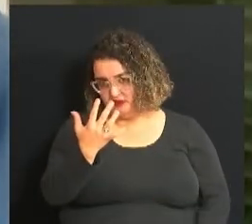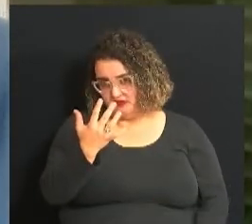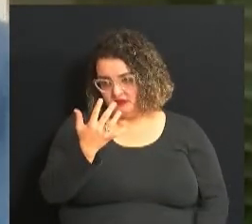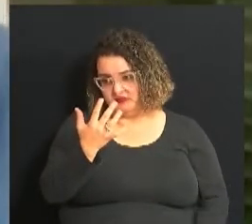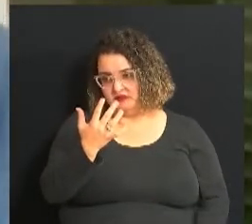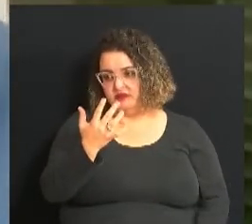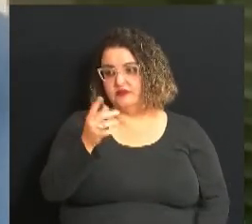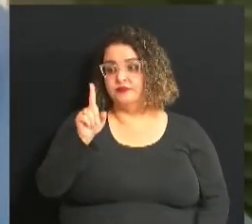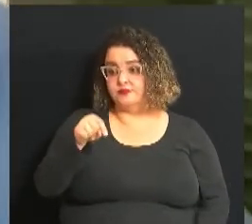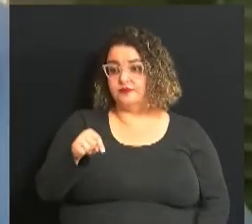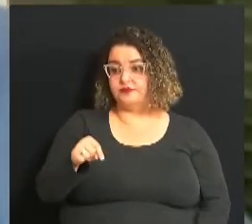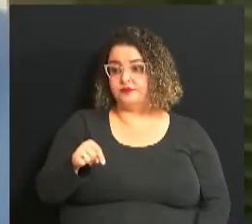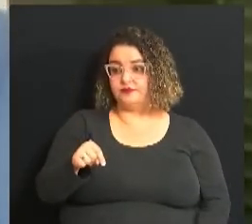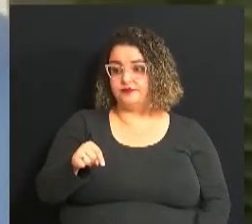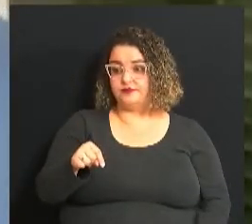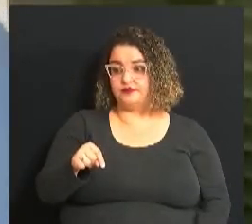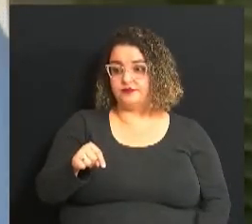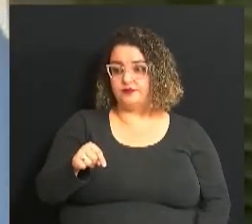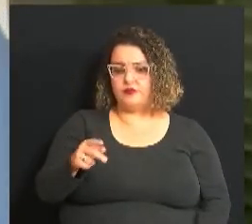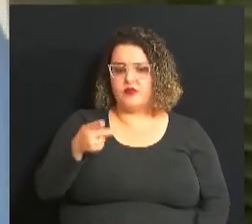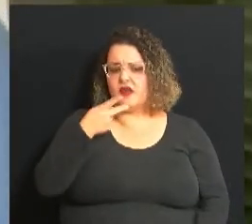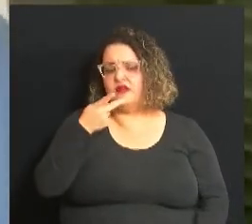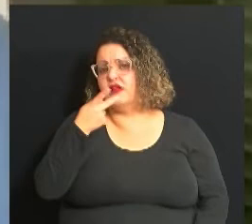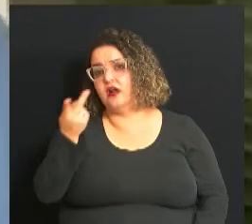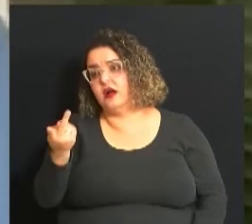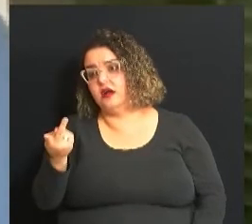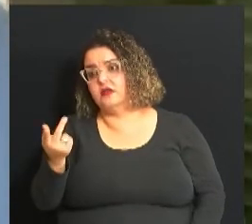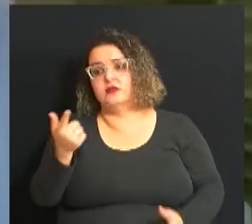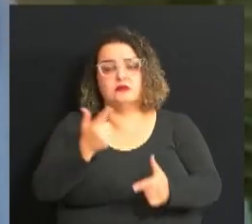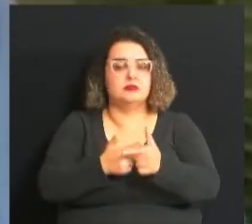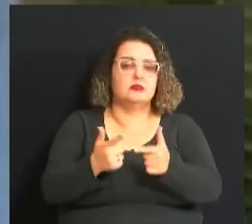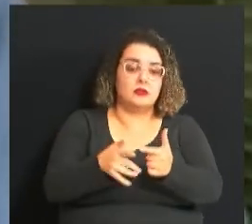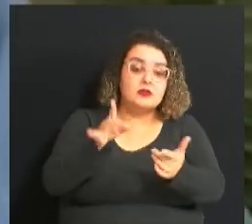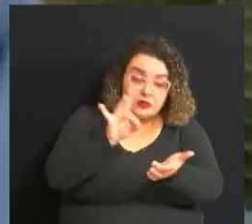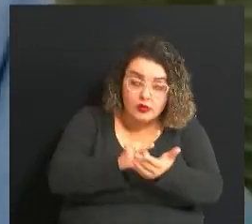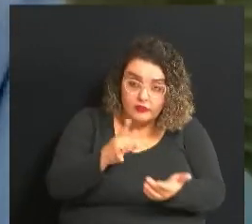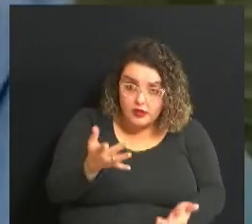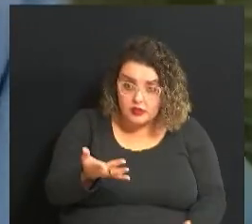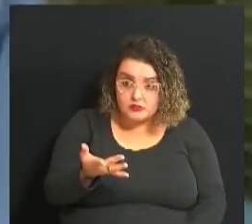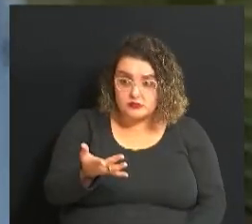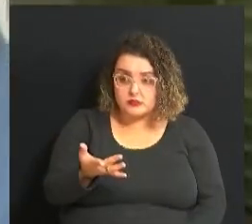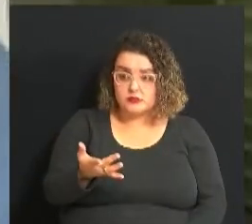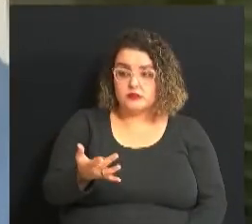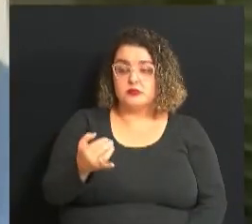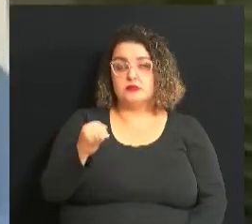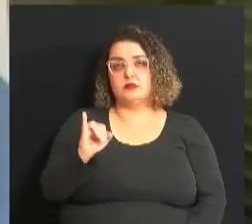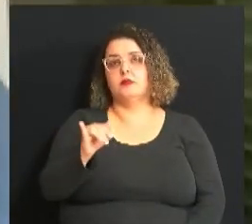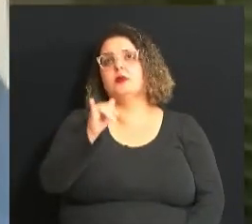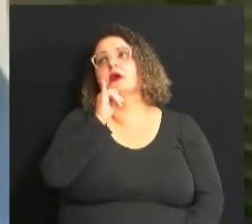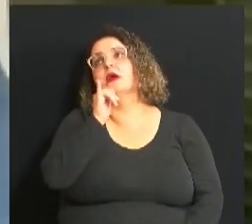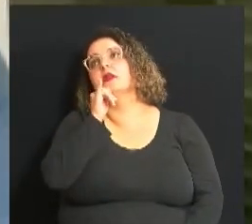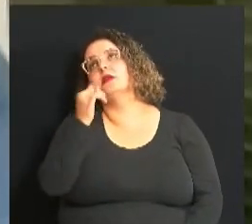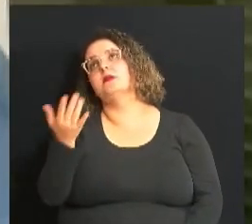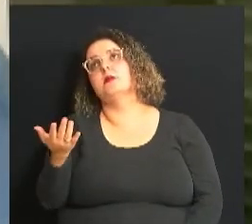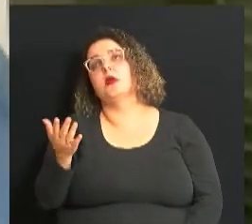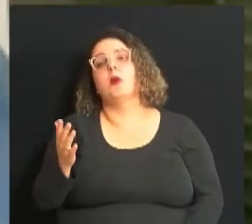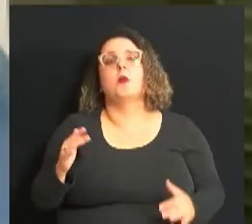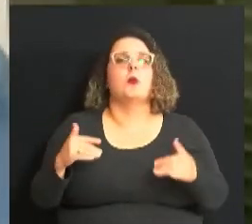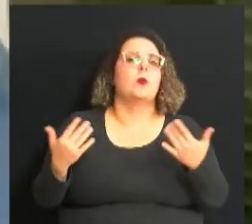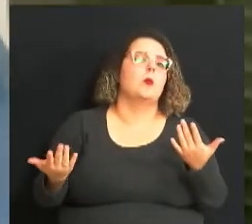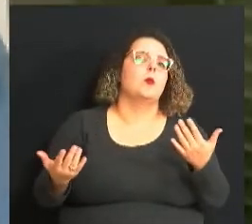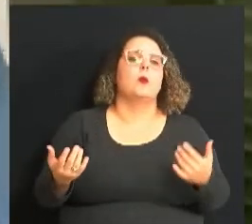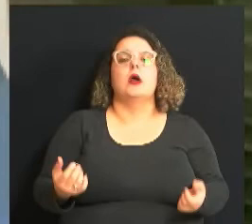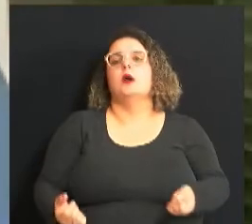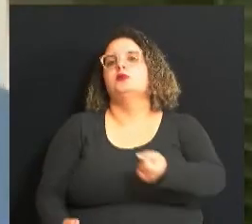eu não preciso falar uma coisa aqui que eu vou criar um problema, é um fato. Se você for ver, por exemplo, qual é o número